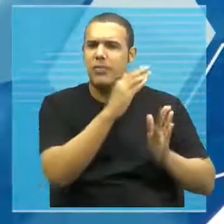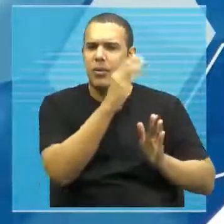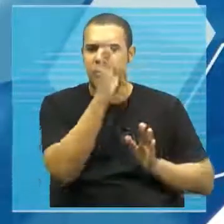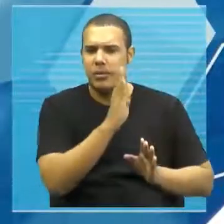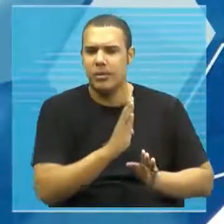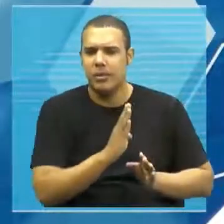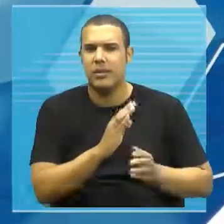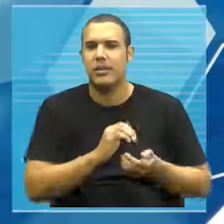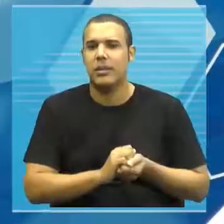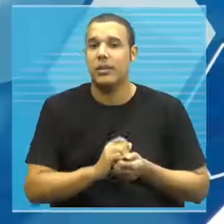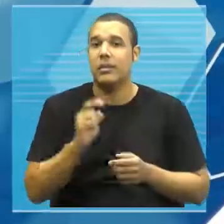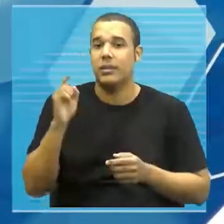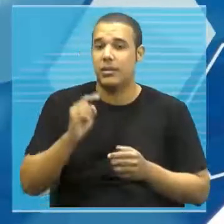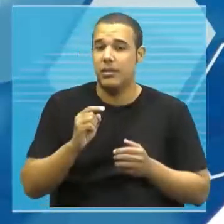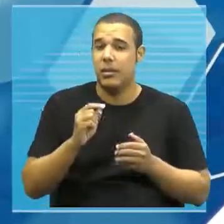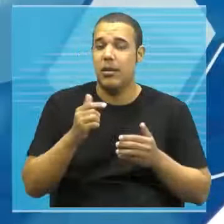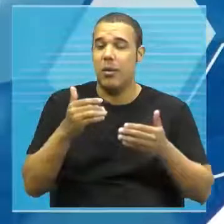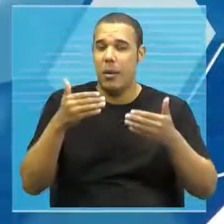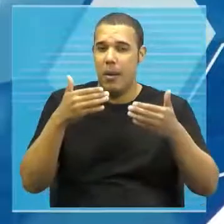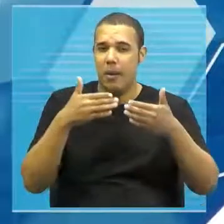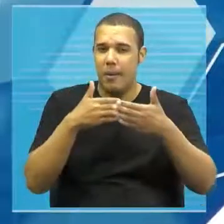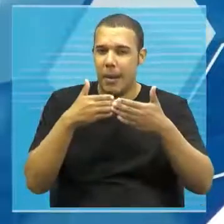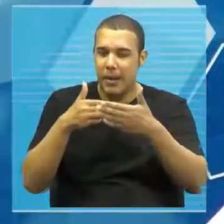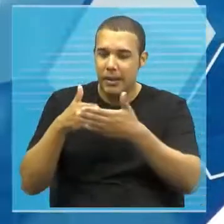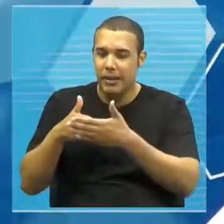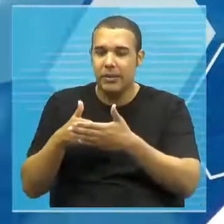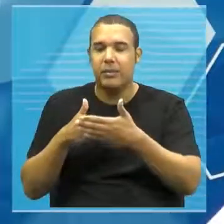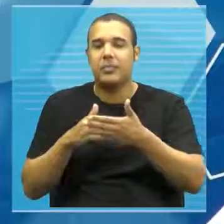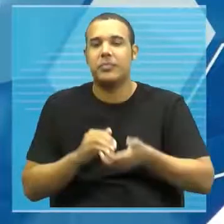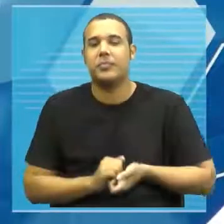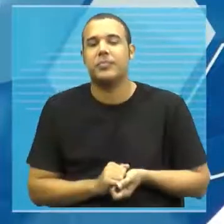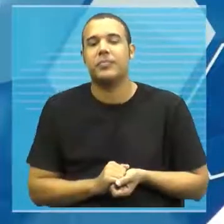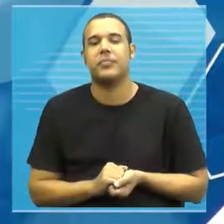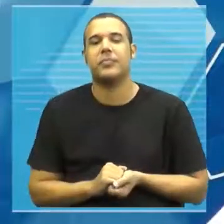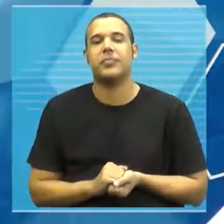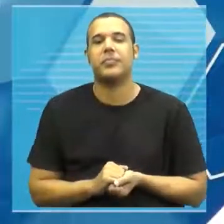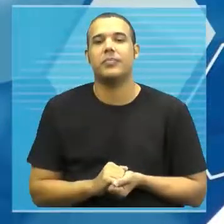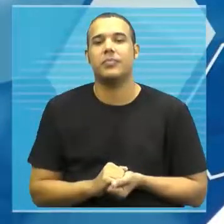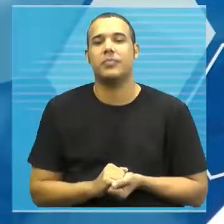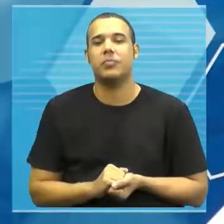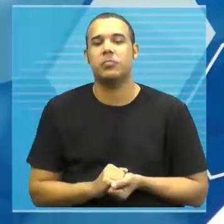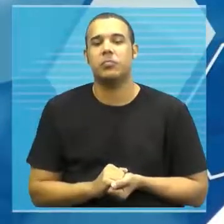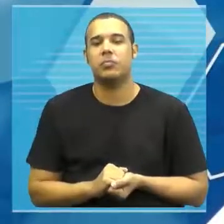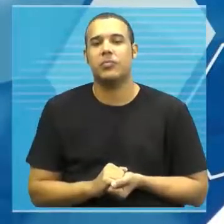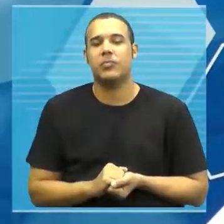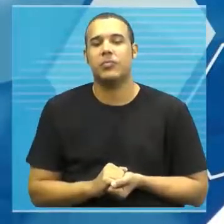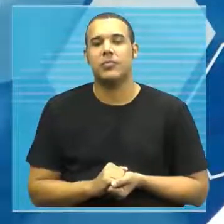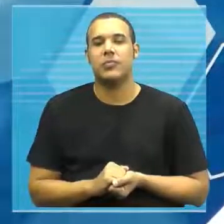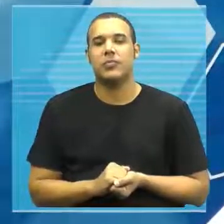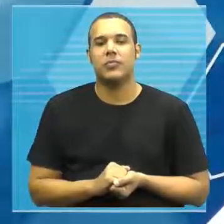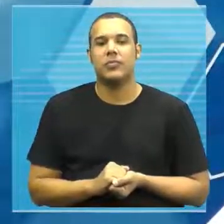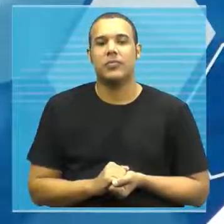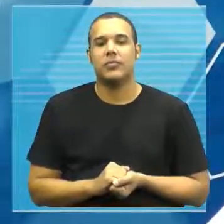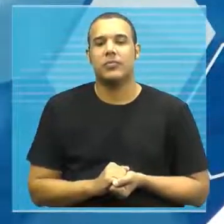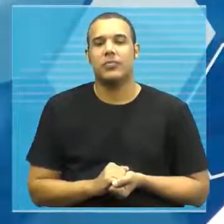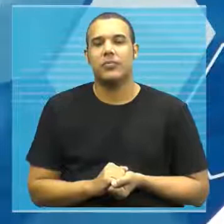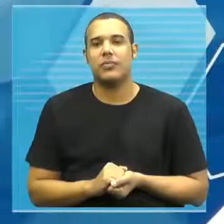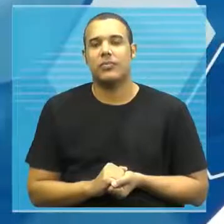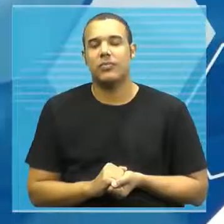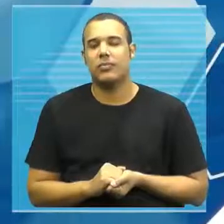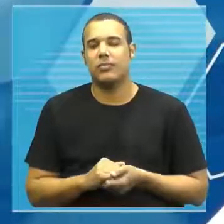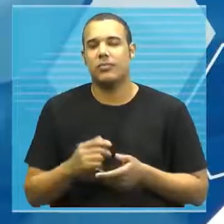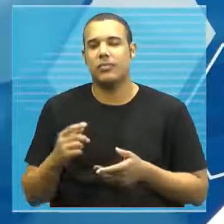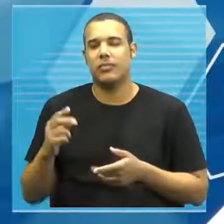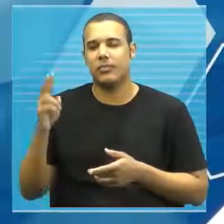Isso é uma barreira sacam isso minha gente câmbio então a na época